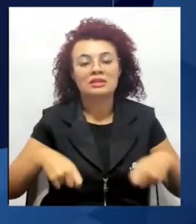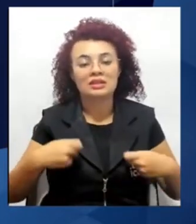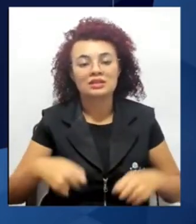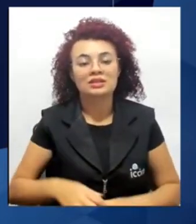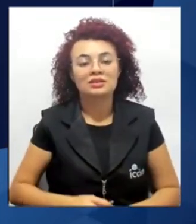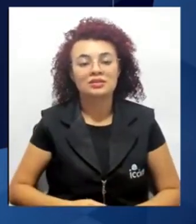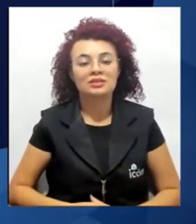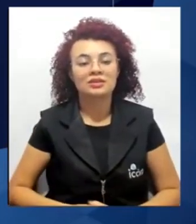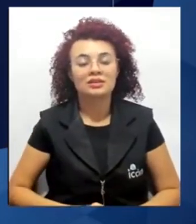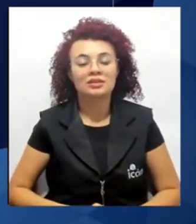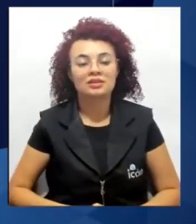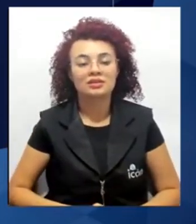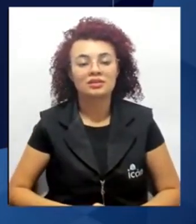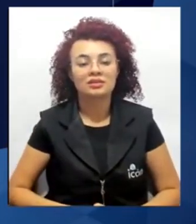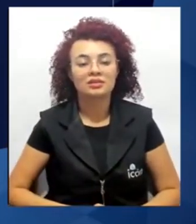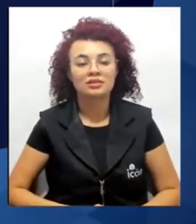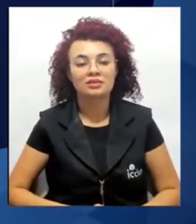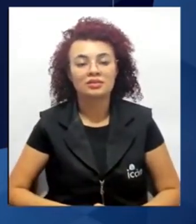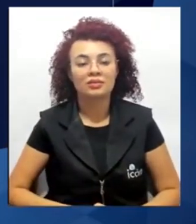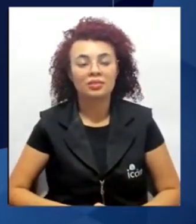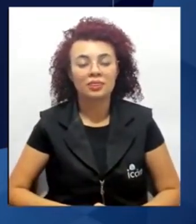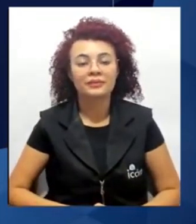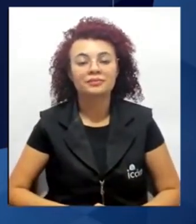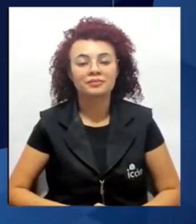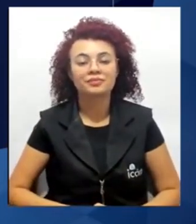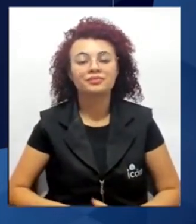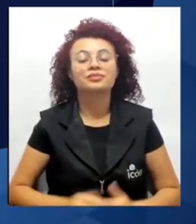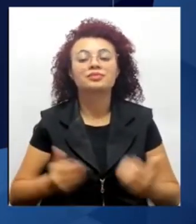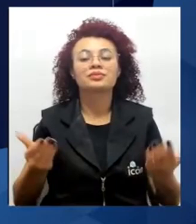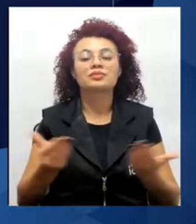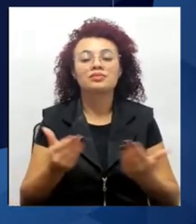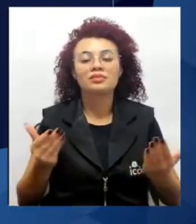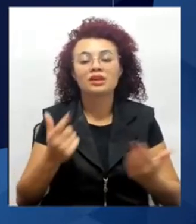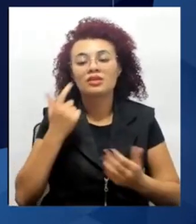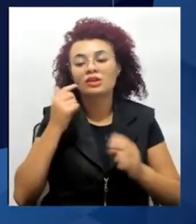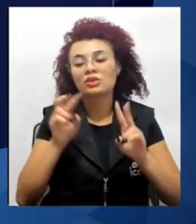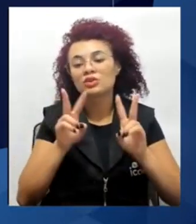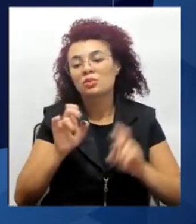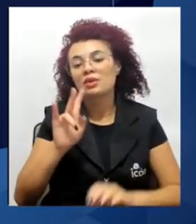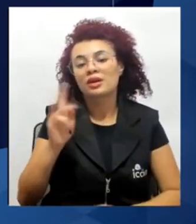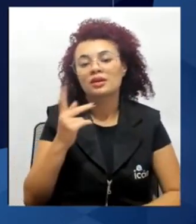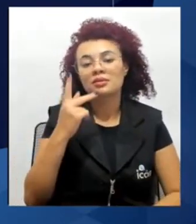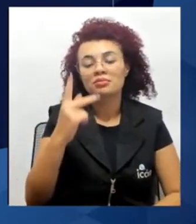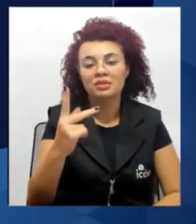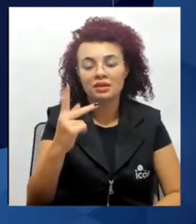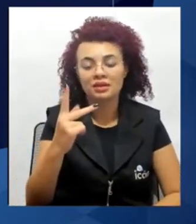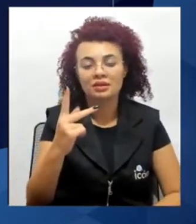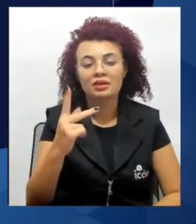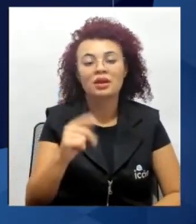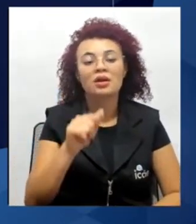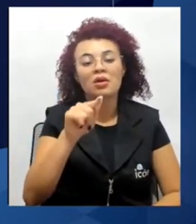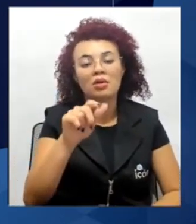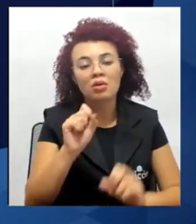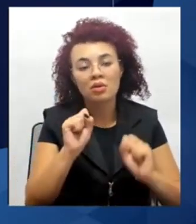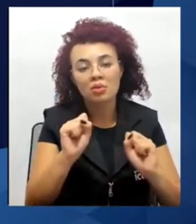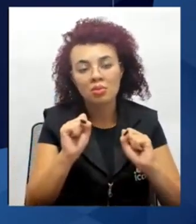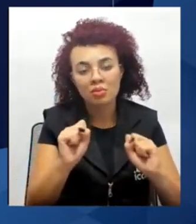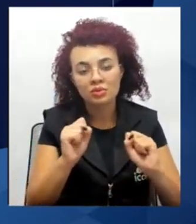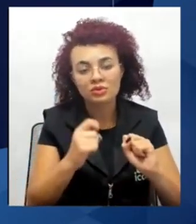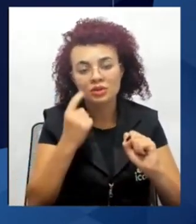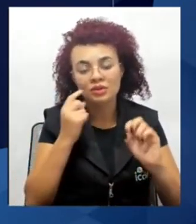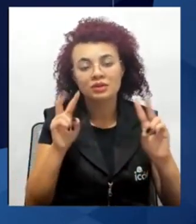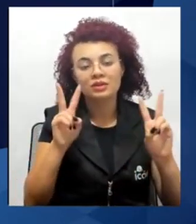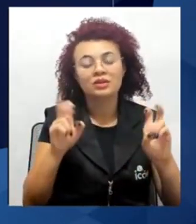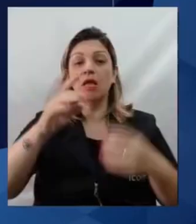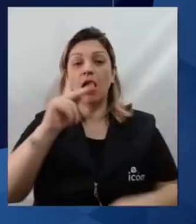Aqui cursam algumas etiologias da HP. A HP ela pode ser identificada por HP idiopática, sem causa definida, HP hereditária, HP